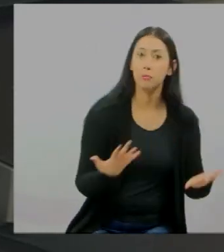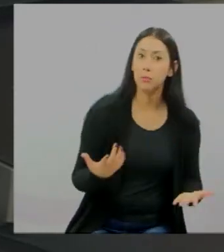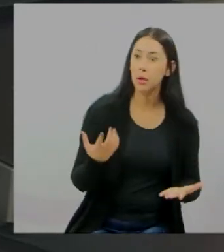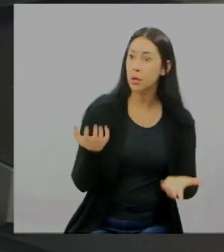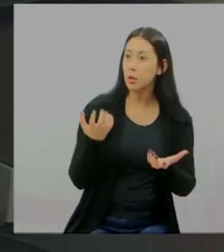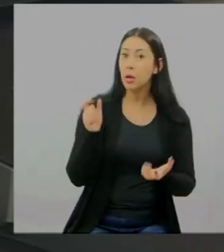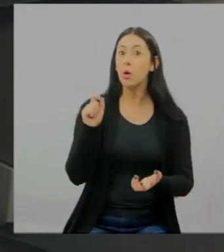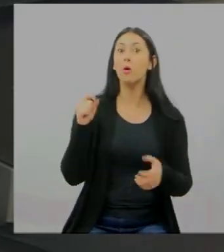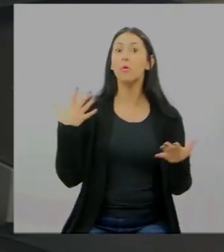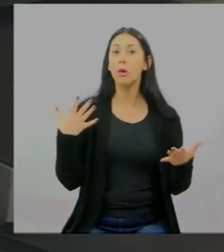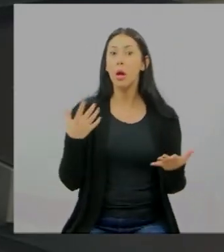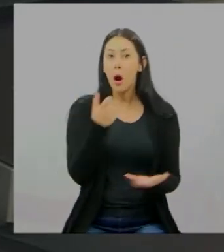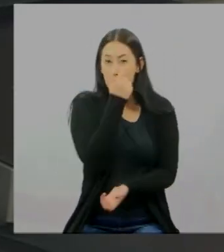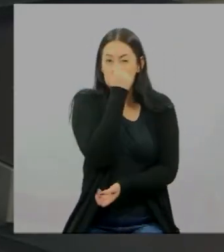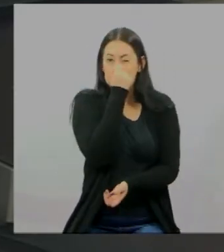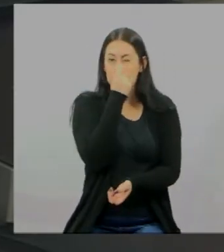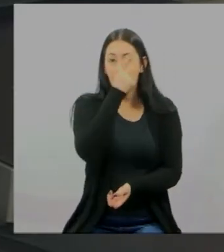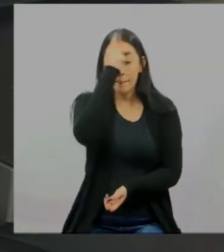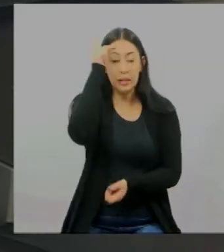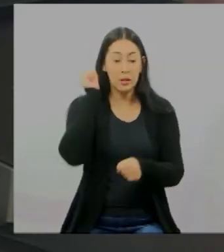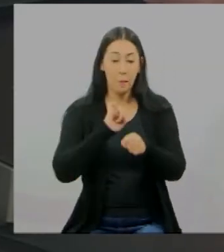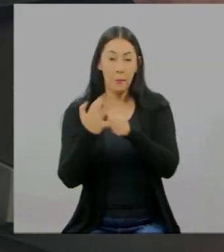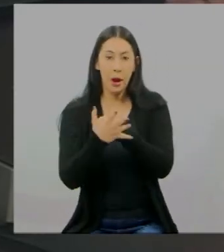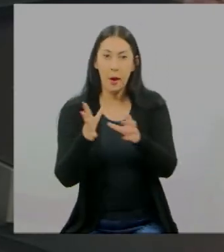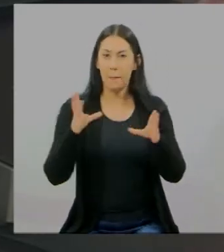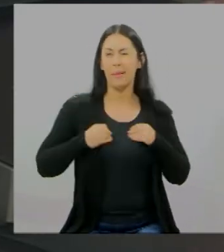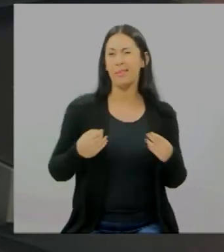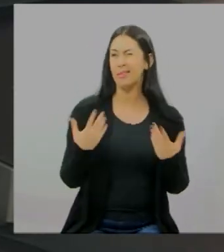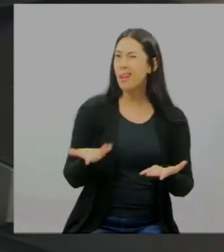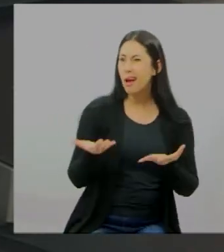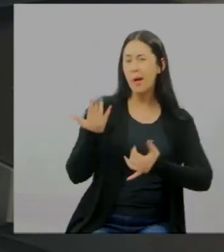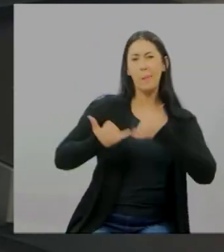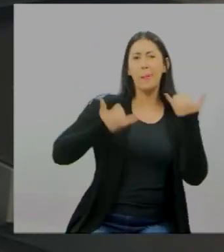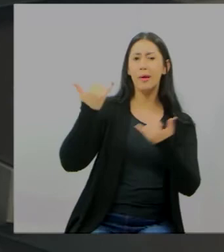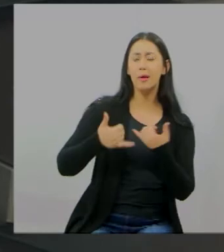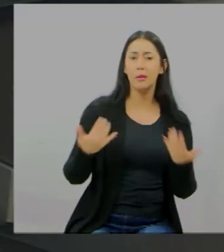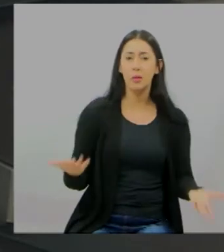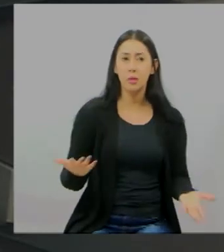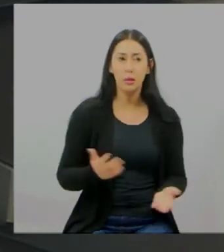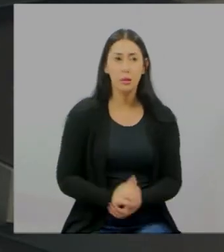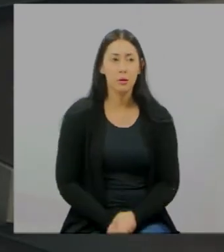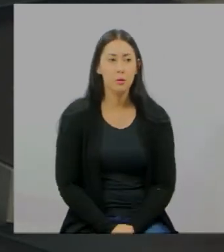querendo aumentar o número de Covid? Ah, tão de brincadeira, né?